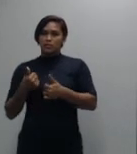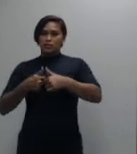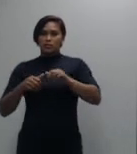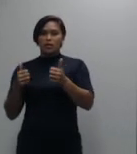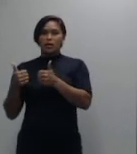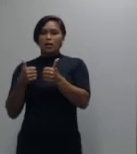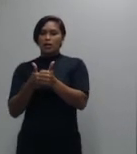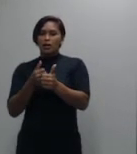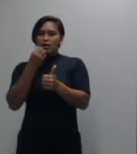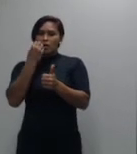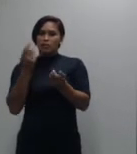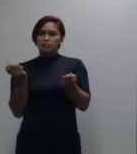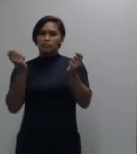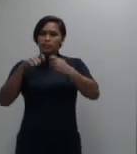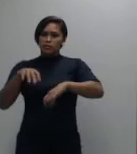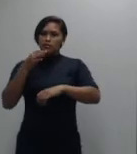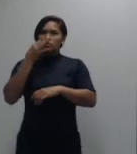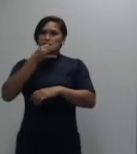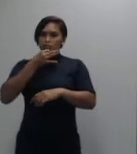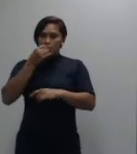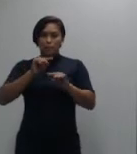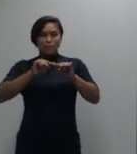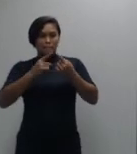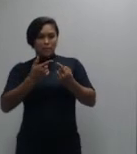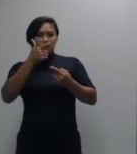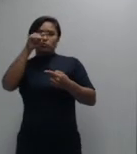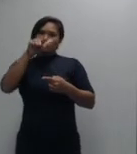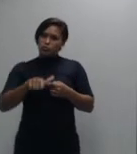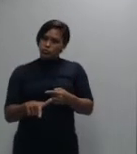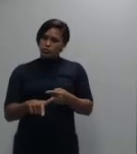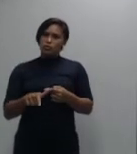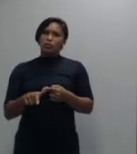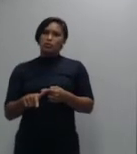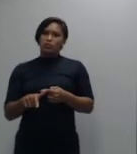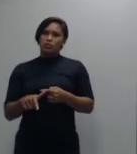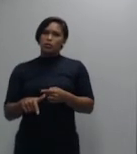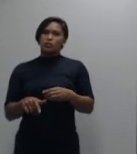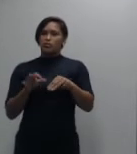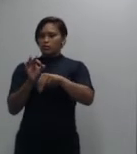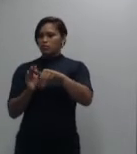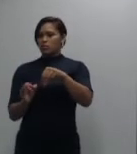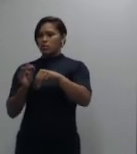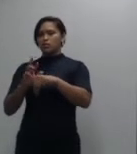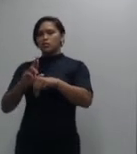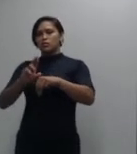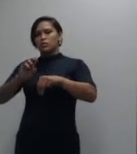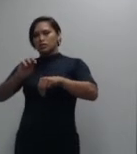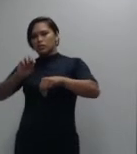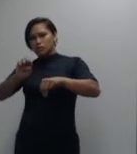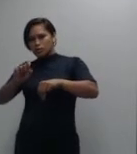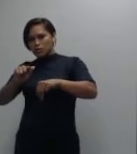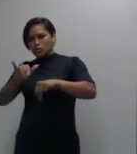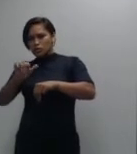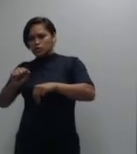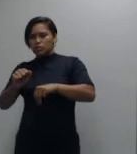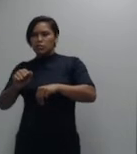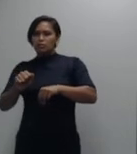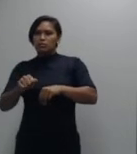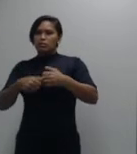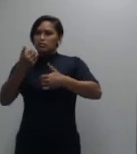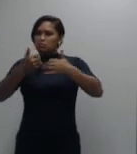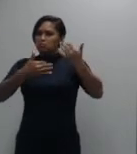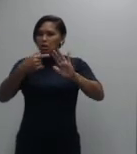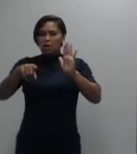viável a possibilidade da sustentação oral mais uma vez por Excelência a eminente ministra Regina Mega sustentando que não há